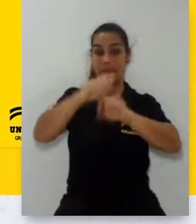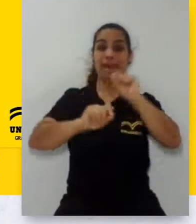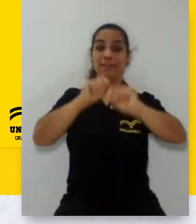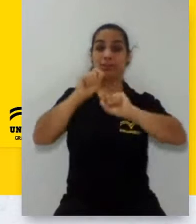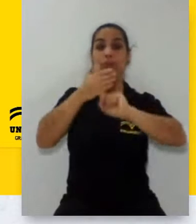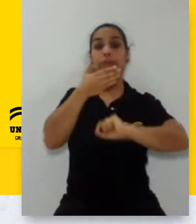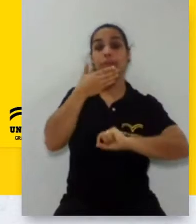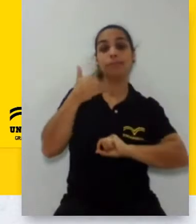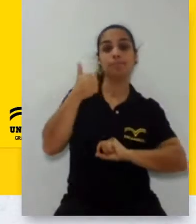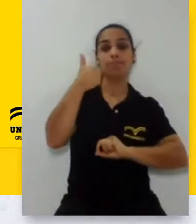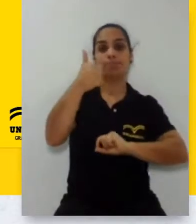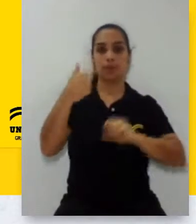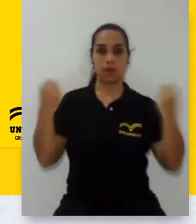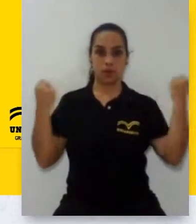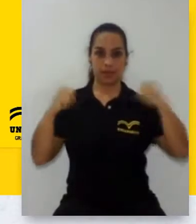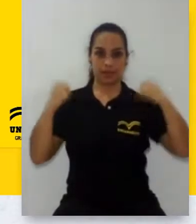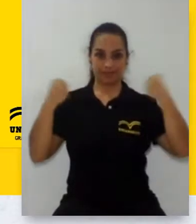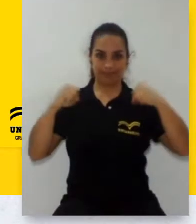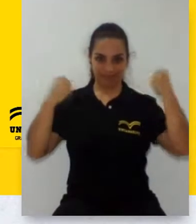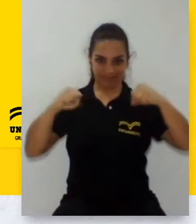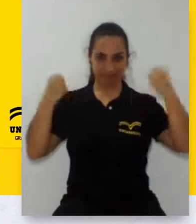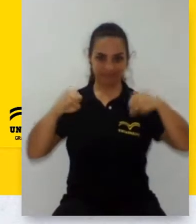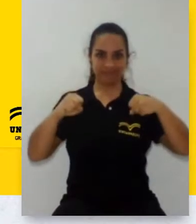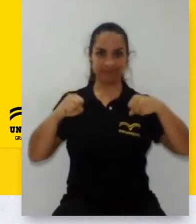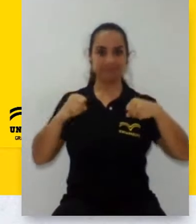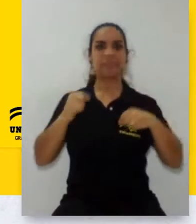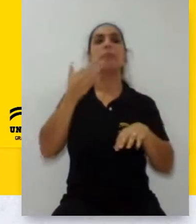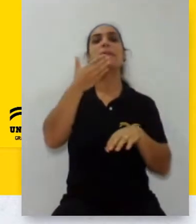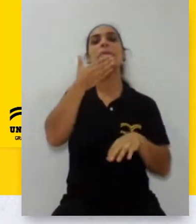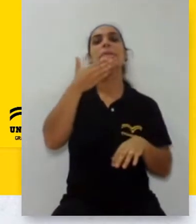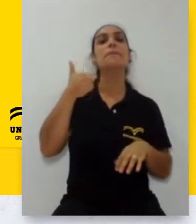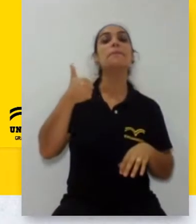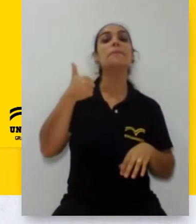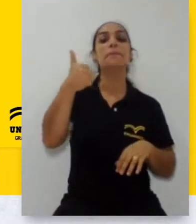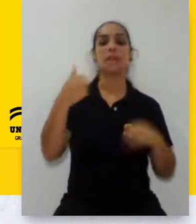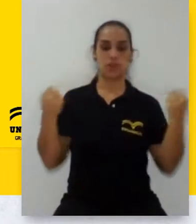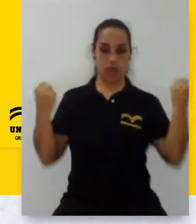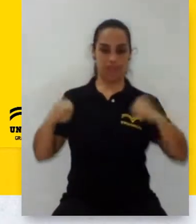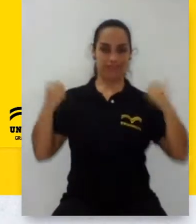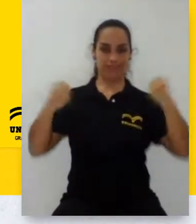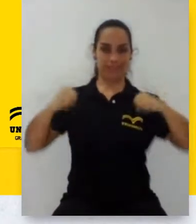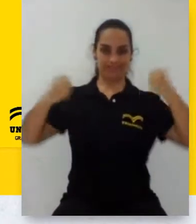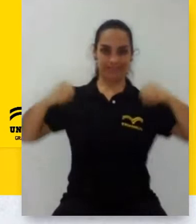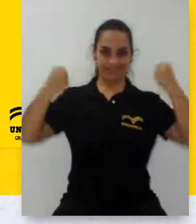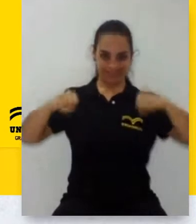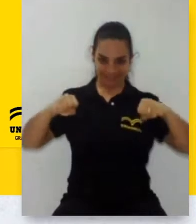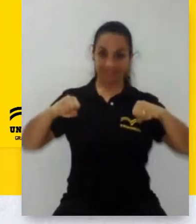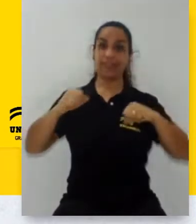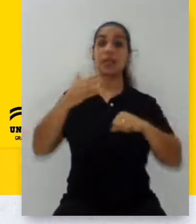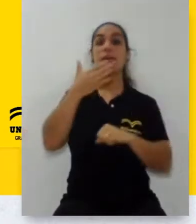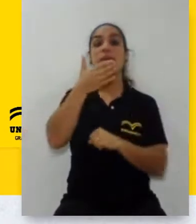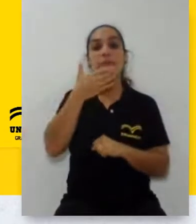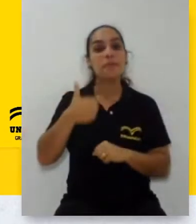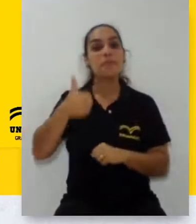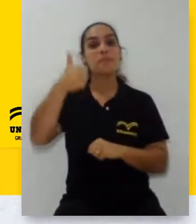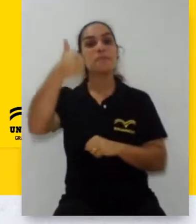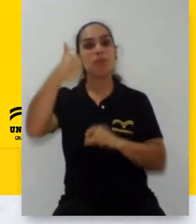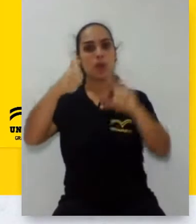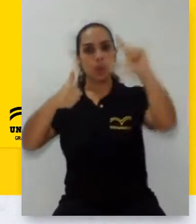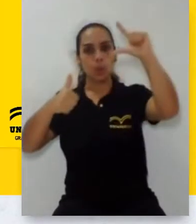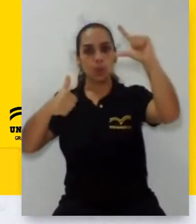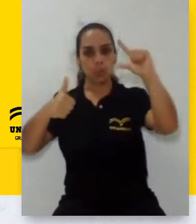equivalente metabólico, quanto melhor a minha capacidade de exercício físico, melhor essa redução no risco de